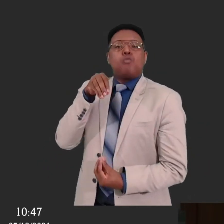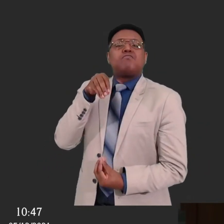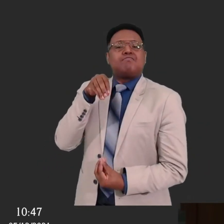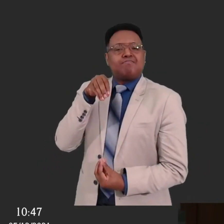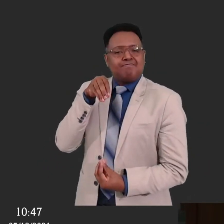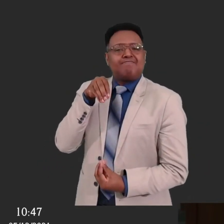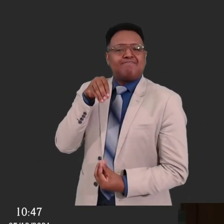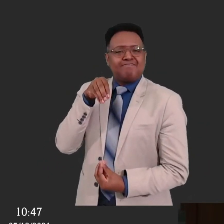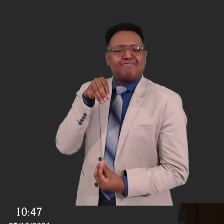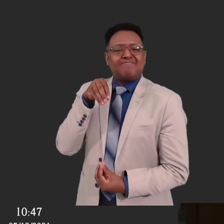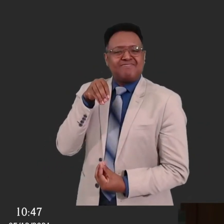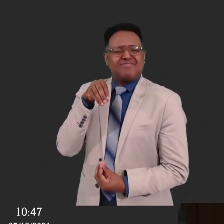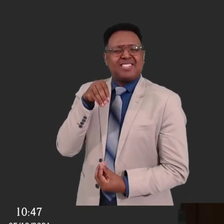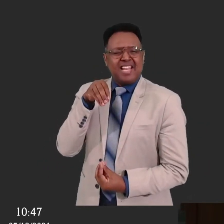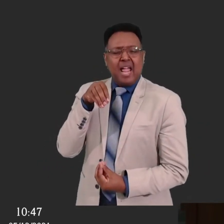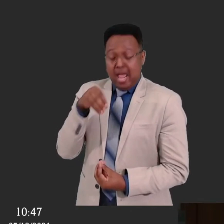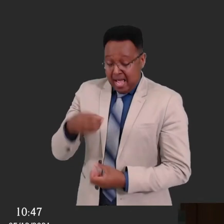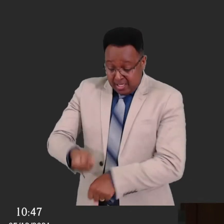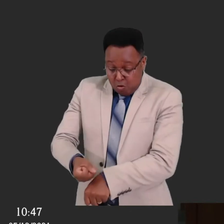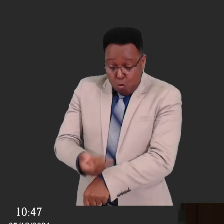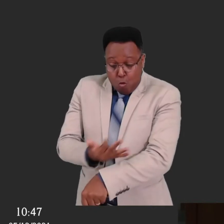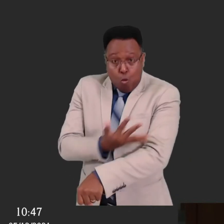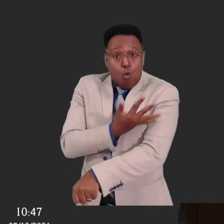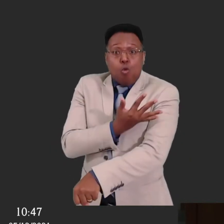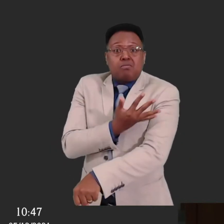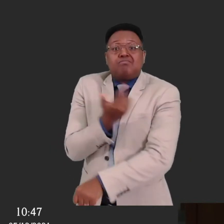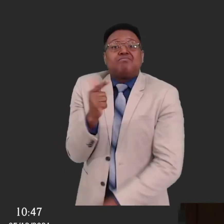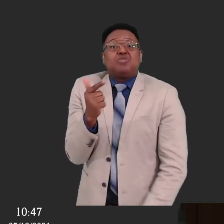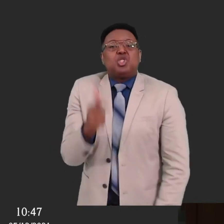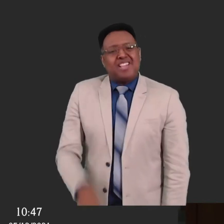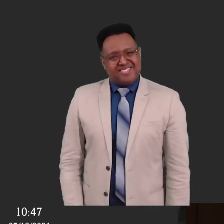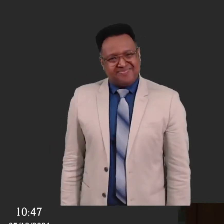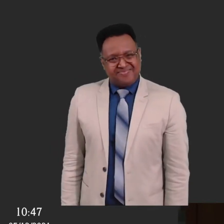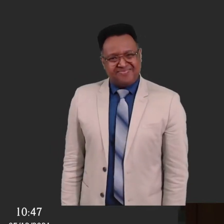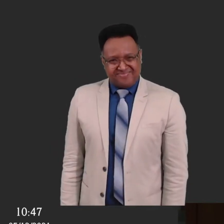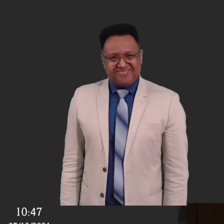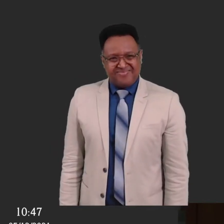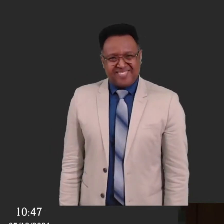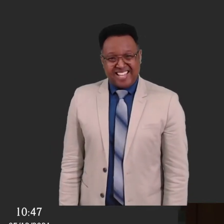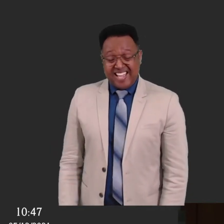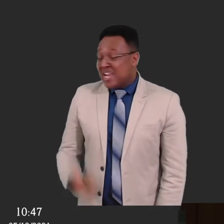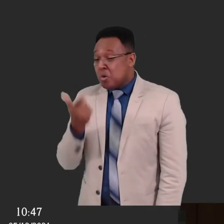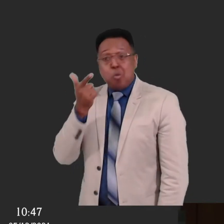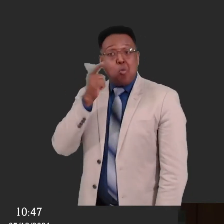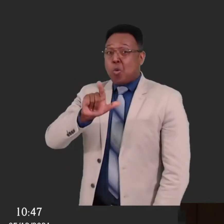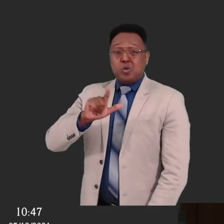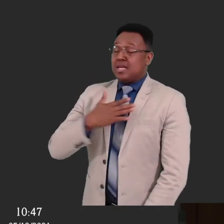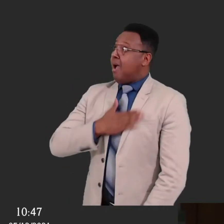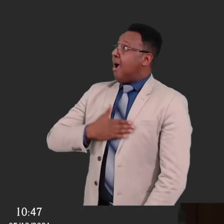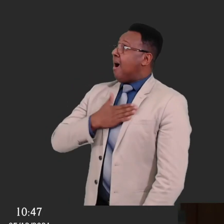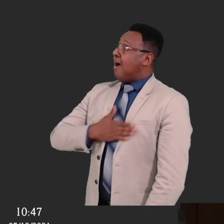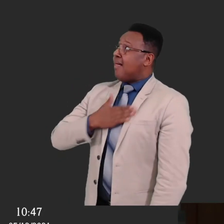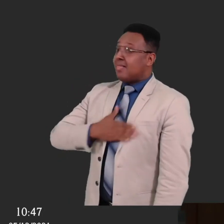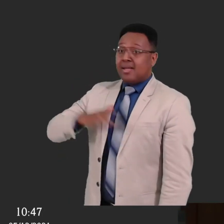morte. Ele tinha morrido nas virtudes, morrido nas condições de agradar a Deus e não